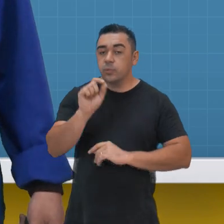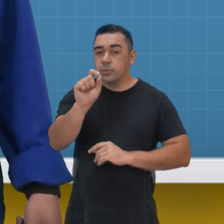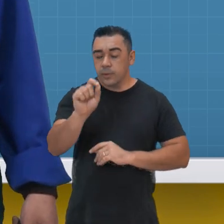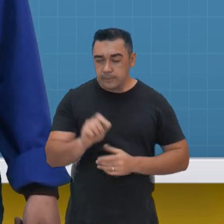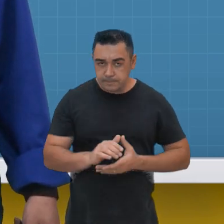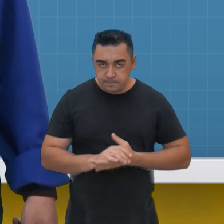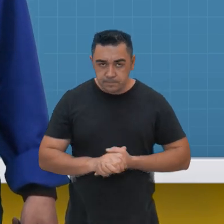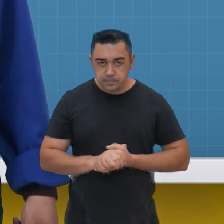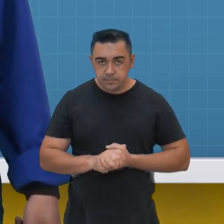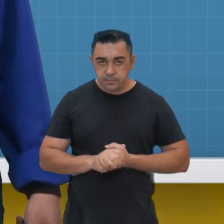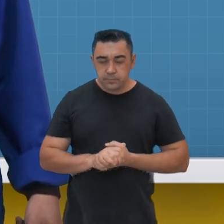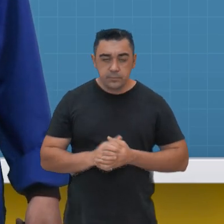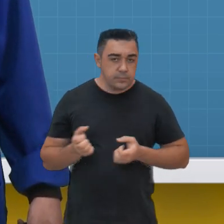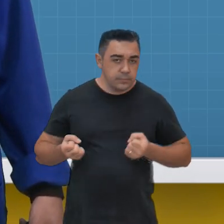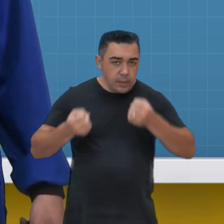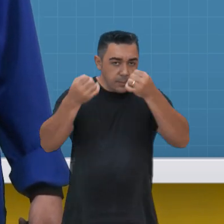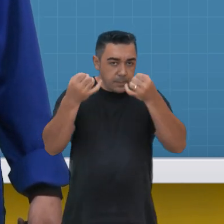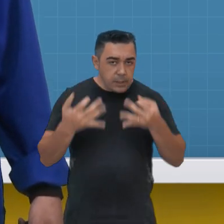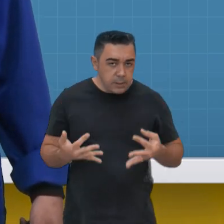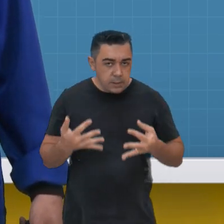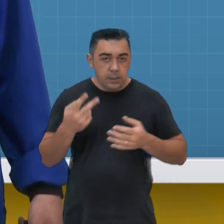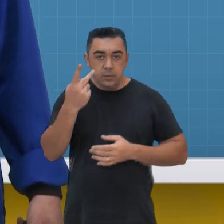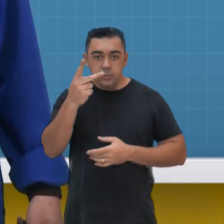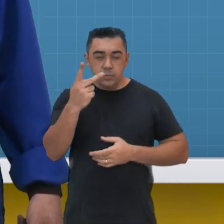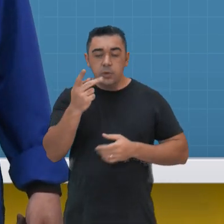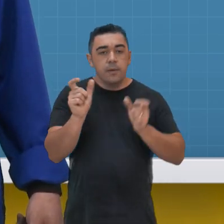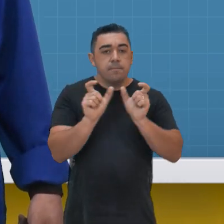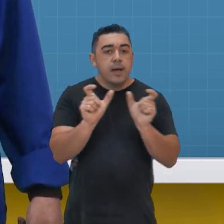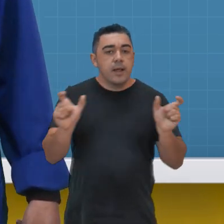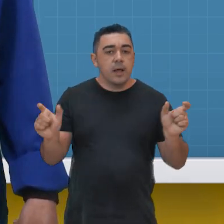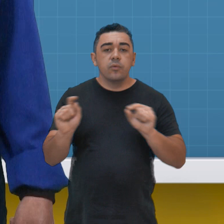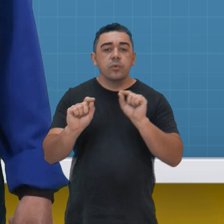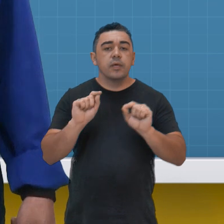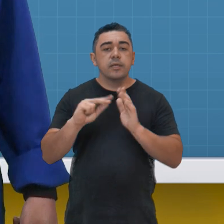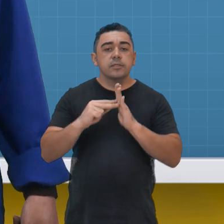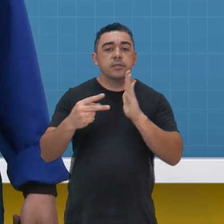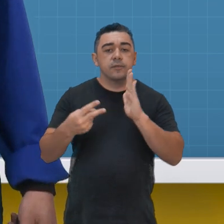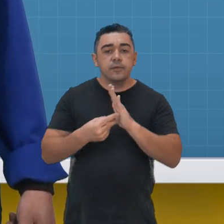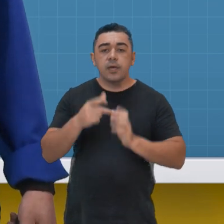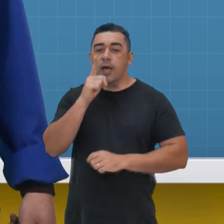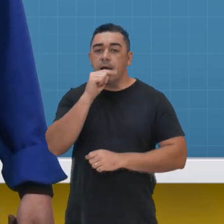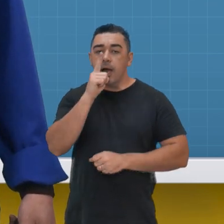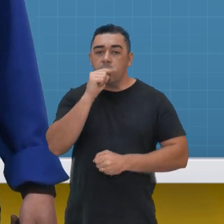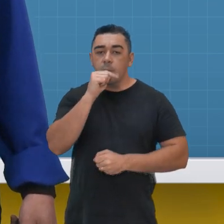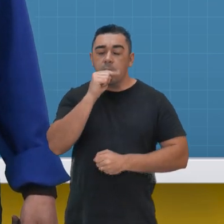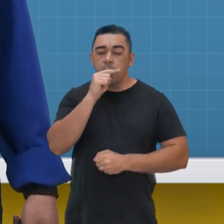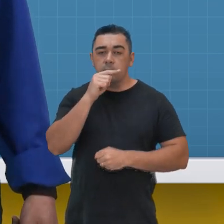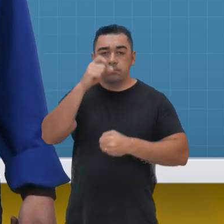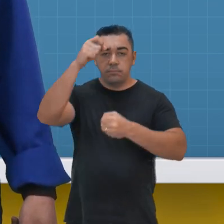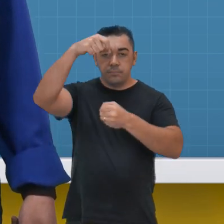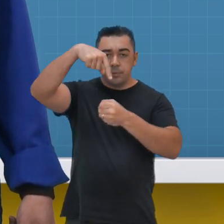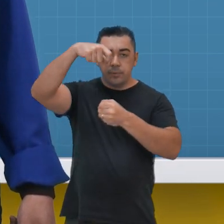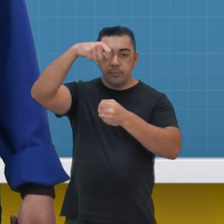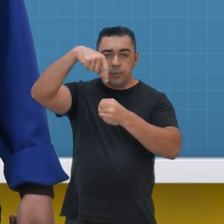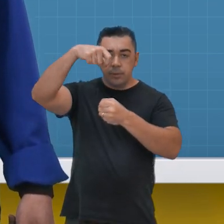para nós. Explique de novo com suas palavras o que quer dizer água